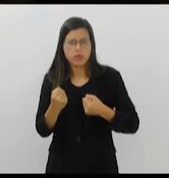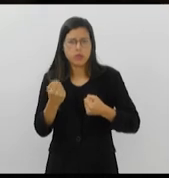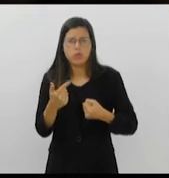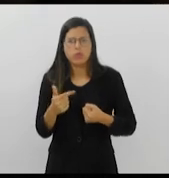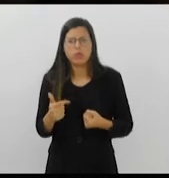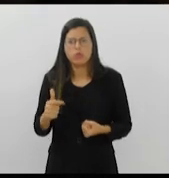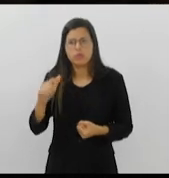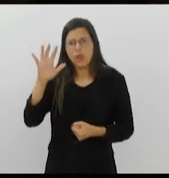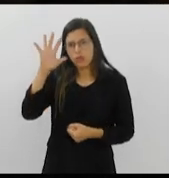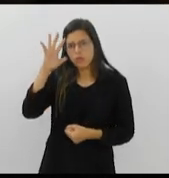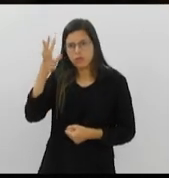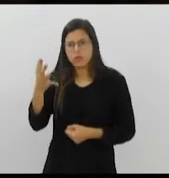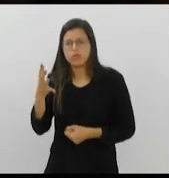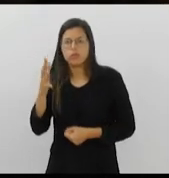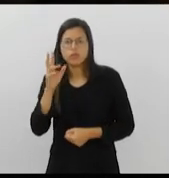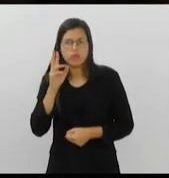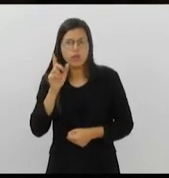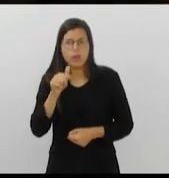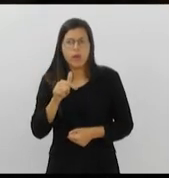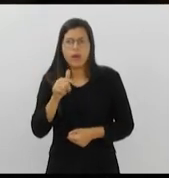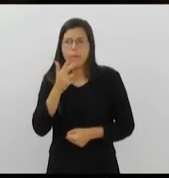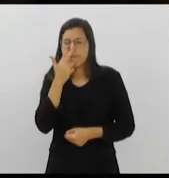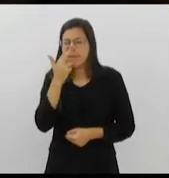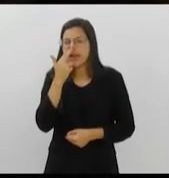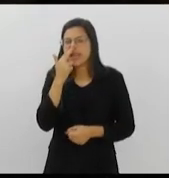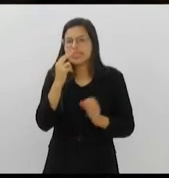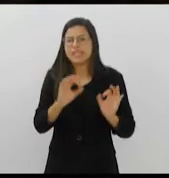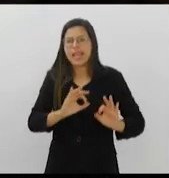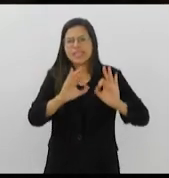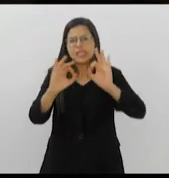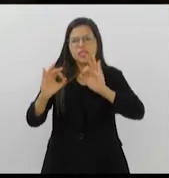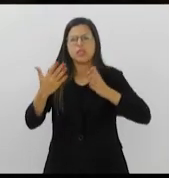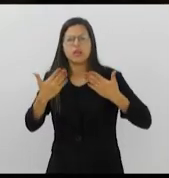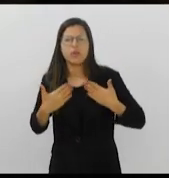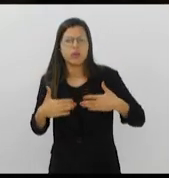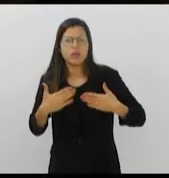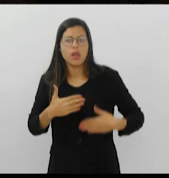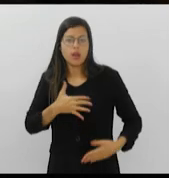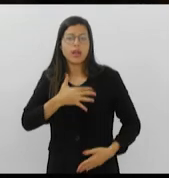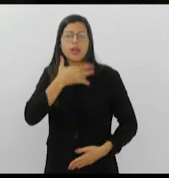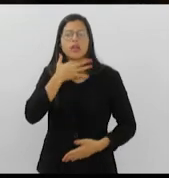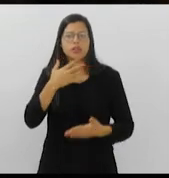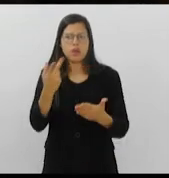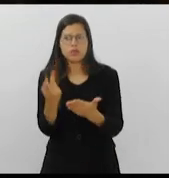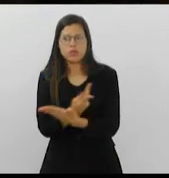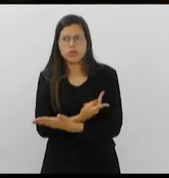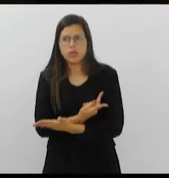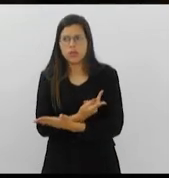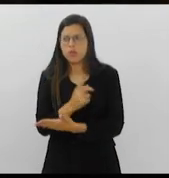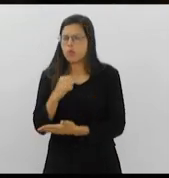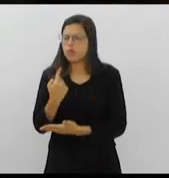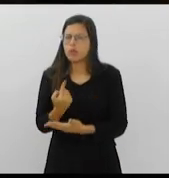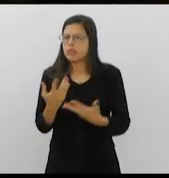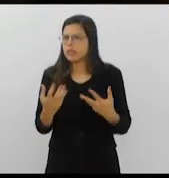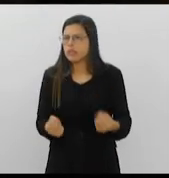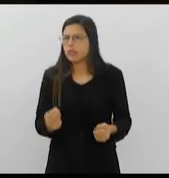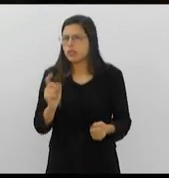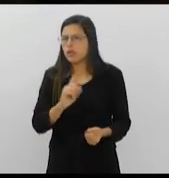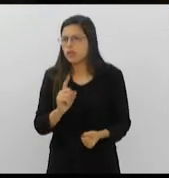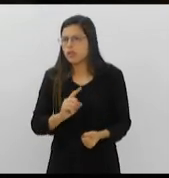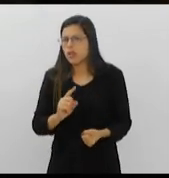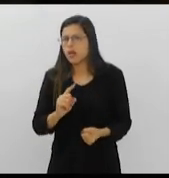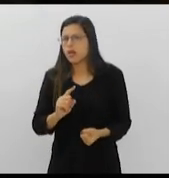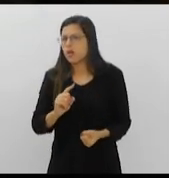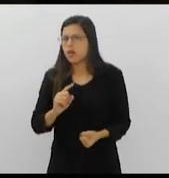é olhar, é assistir com tranquilidade essa crise se agravando. E isso nós não vamos permitir. Não